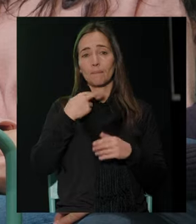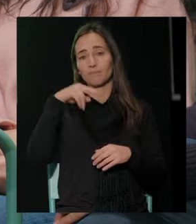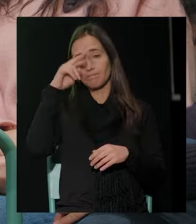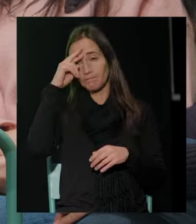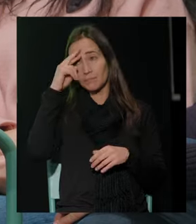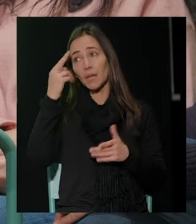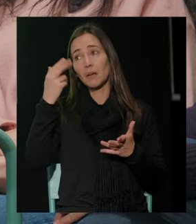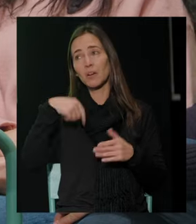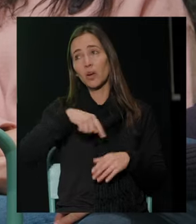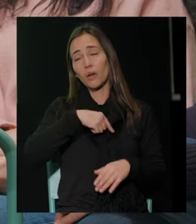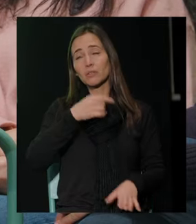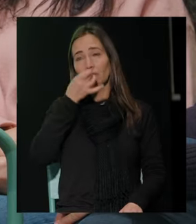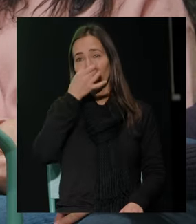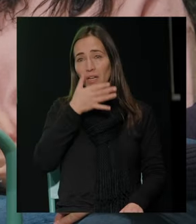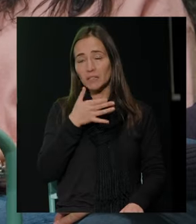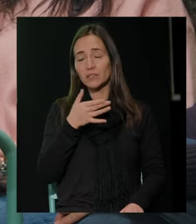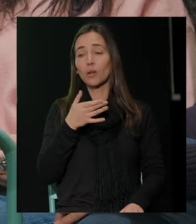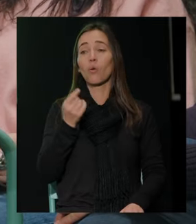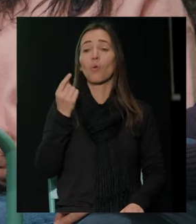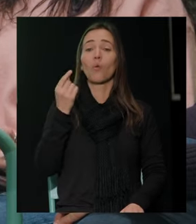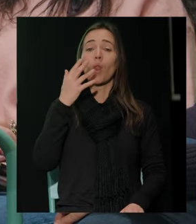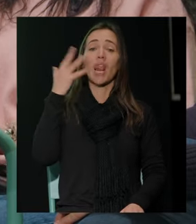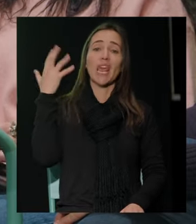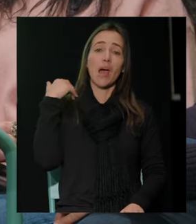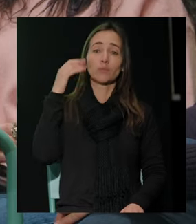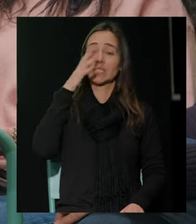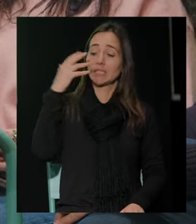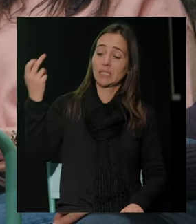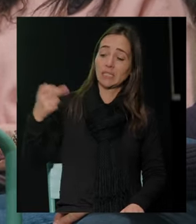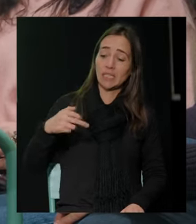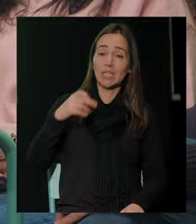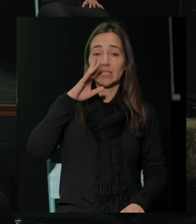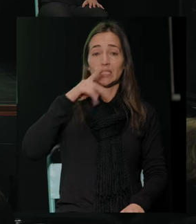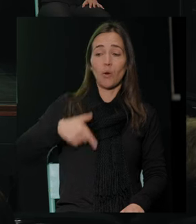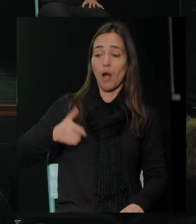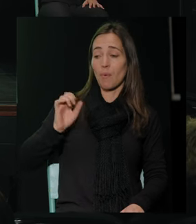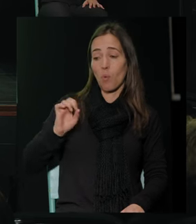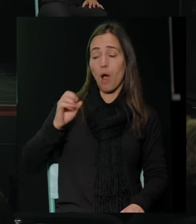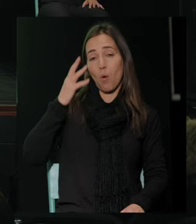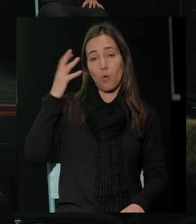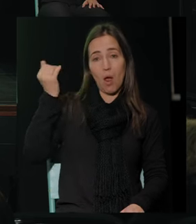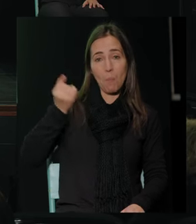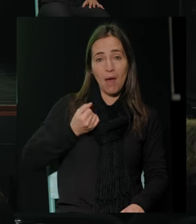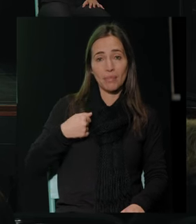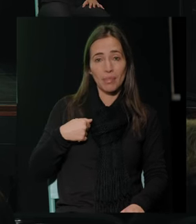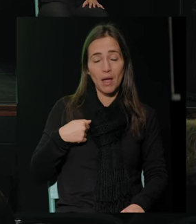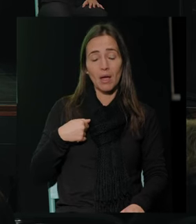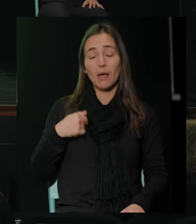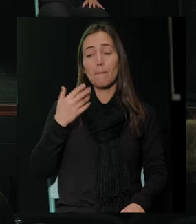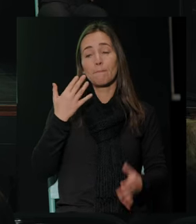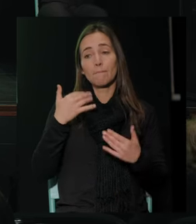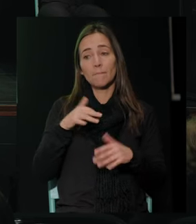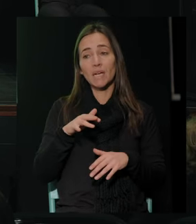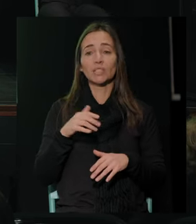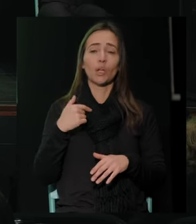se calhar até somos frágeis. Um leão, se me atacar e eu não estiver armado, se calhar o leão vai-me matar. Mas eu, desde o iluminismo,